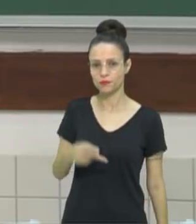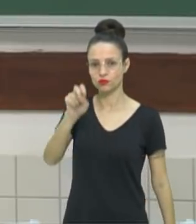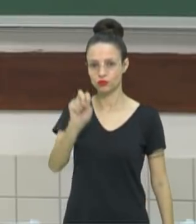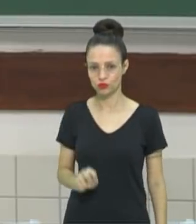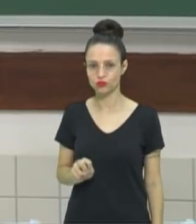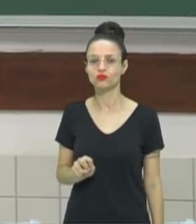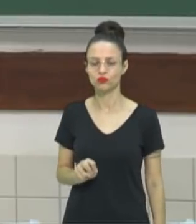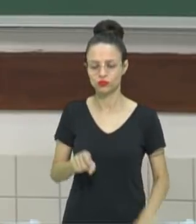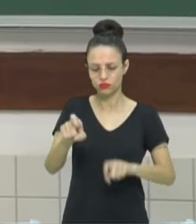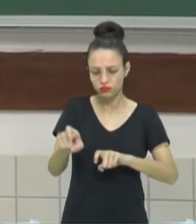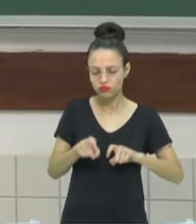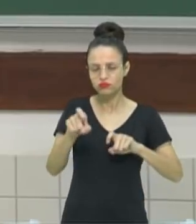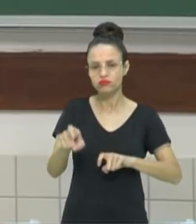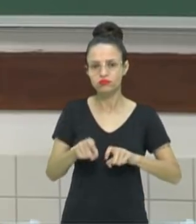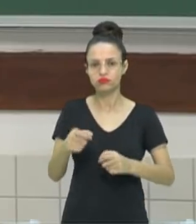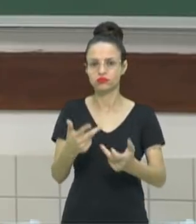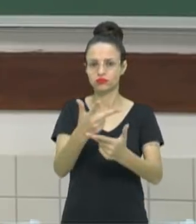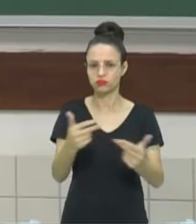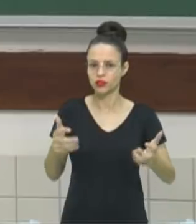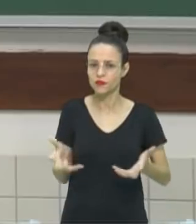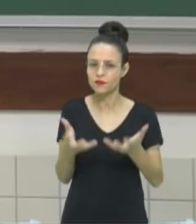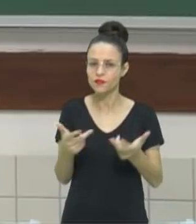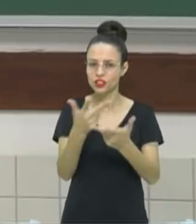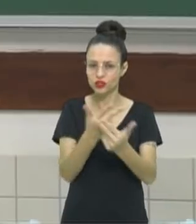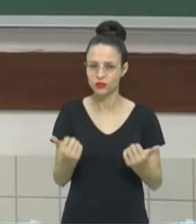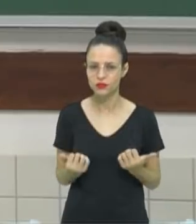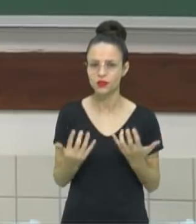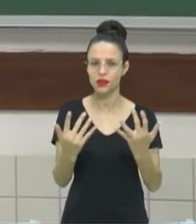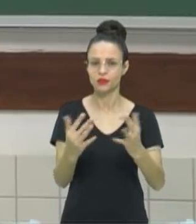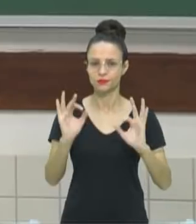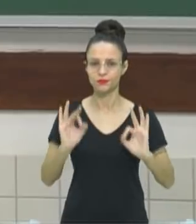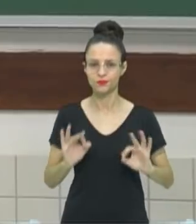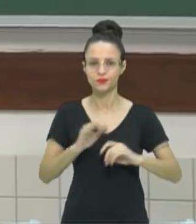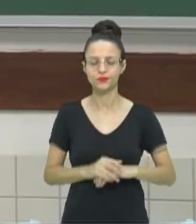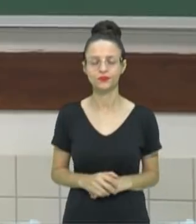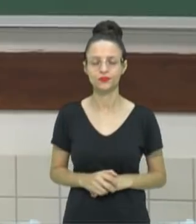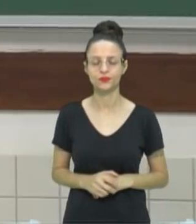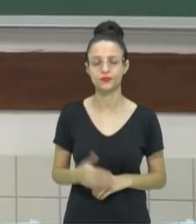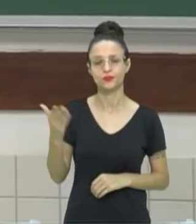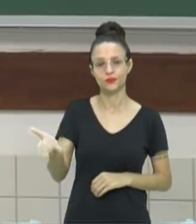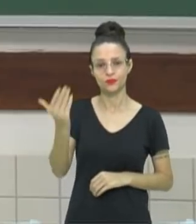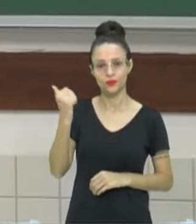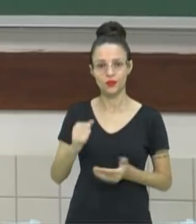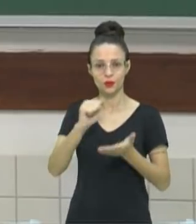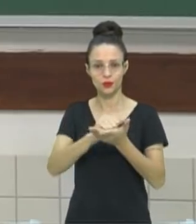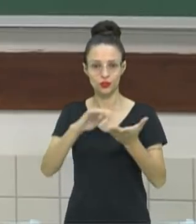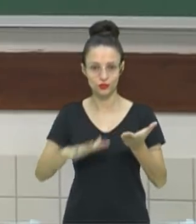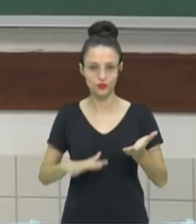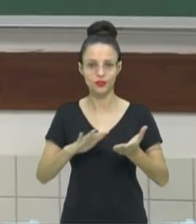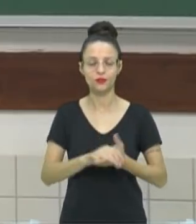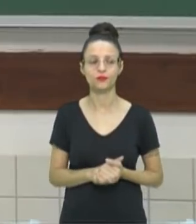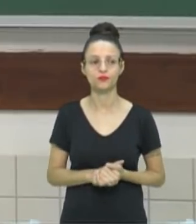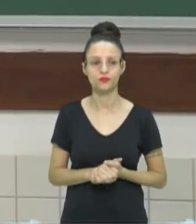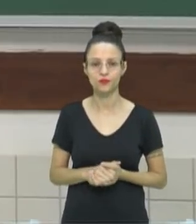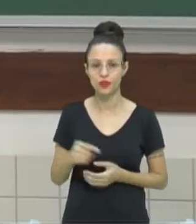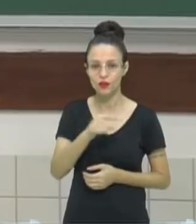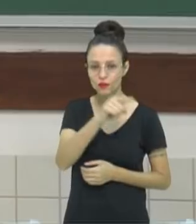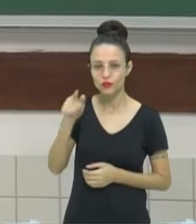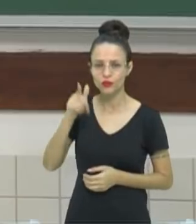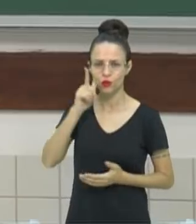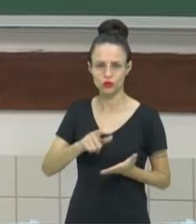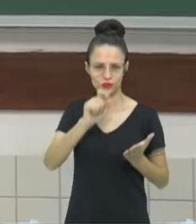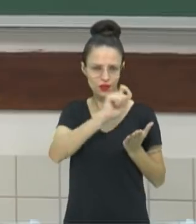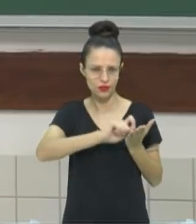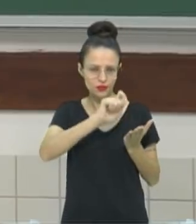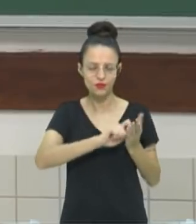da agricultura, de cultivo de vegetais, ok? E aí vamos juntos lá para uma atividadezinha. Você consegue escrever